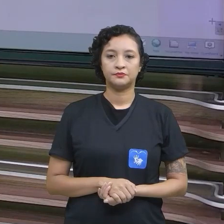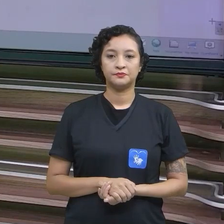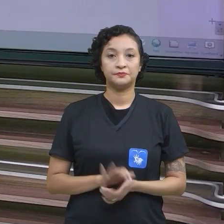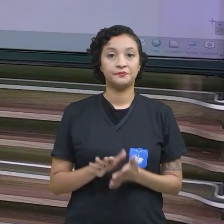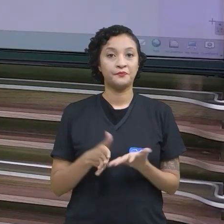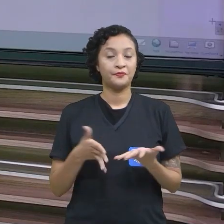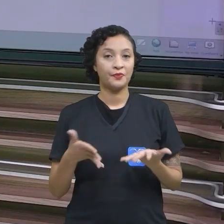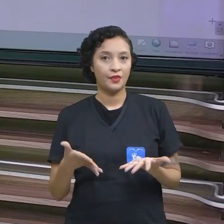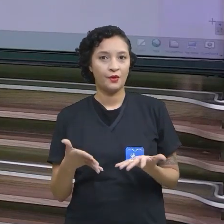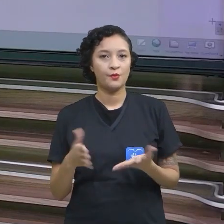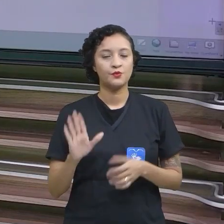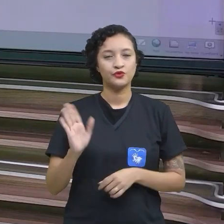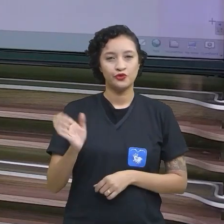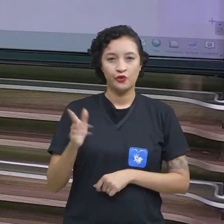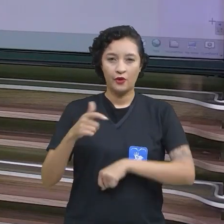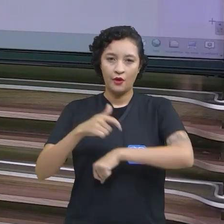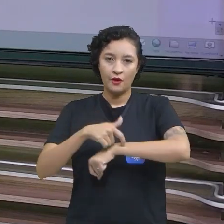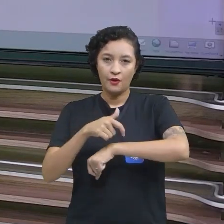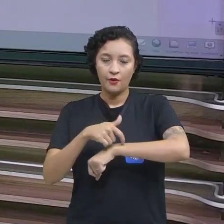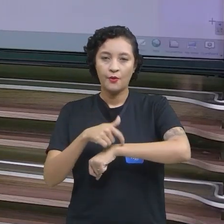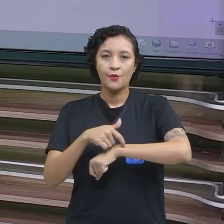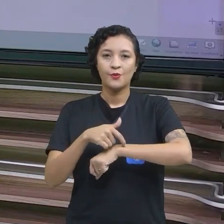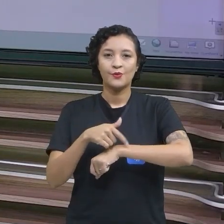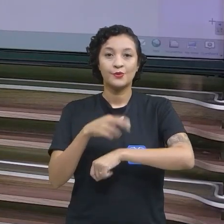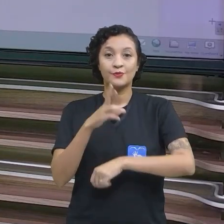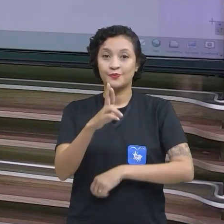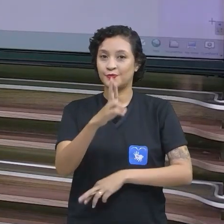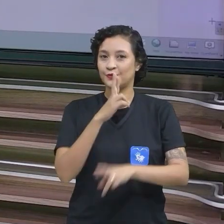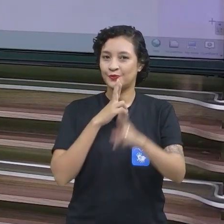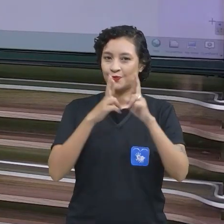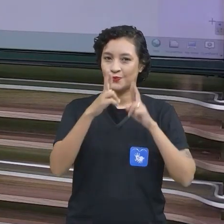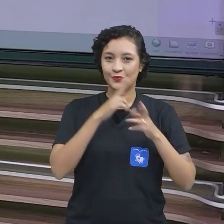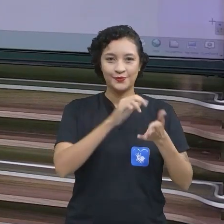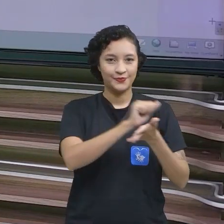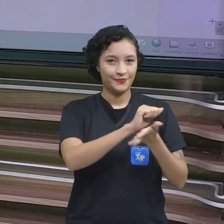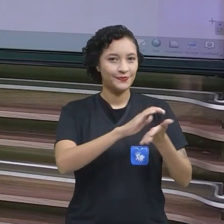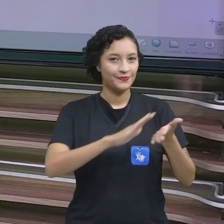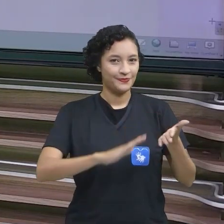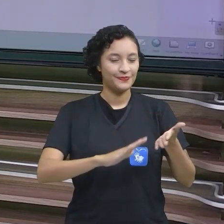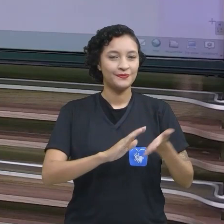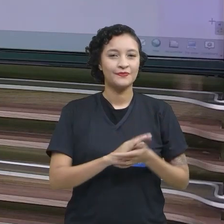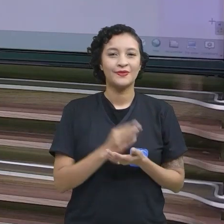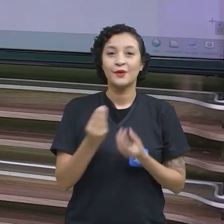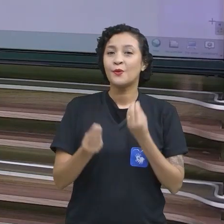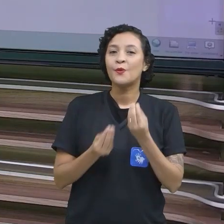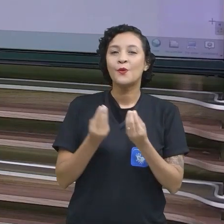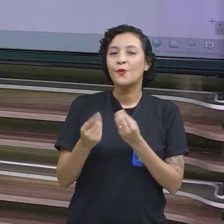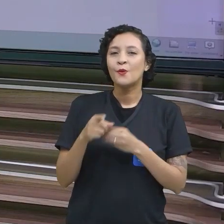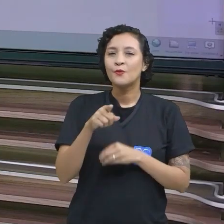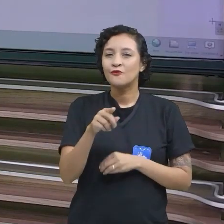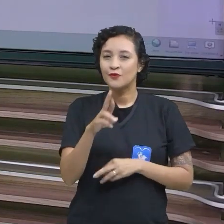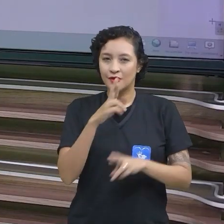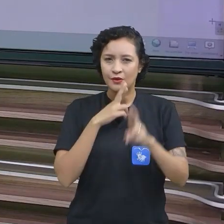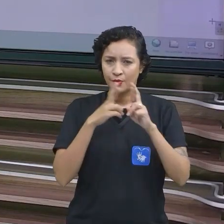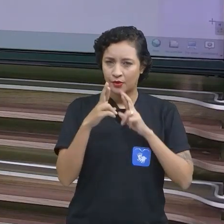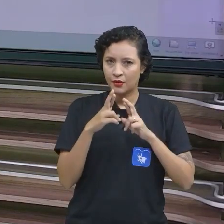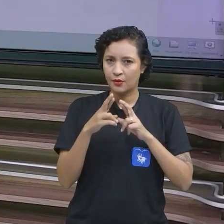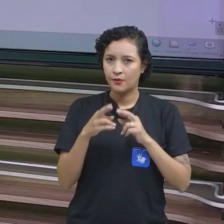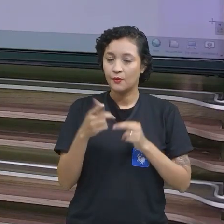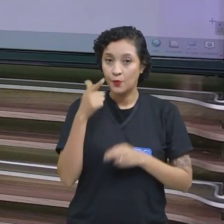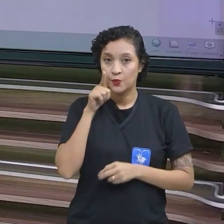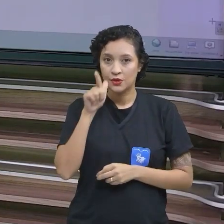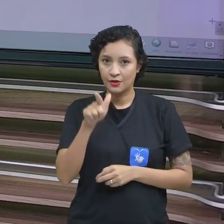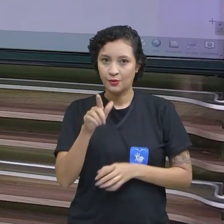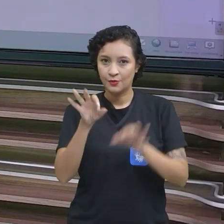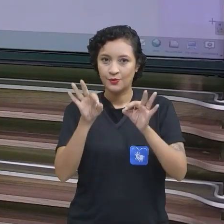bem, chegou a hora de nós resolvermos nosso exercitando. E aí, como é que você foi? Conseguiu responder tudo certo?